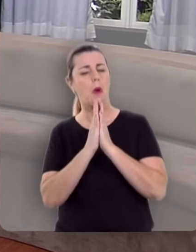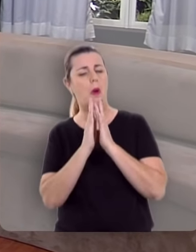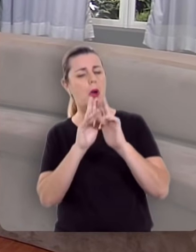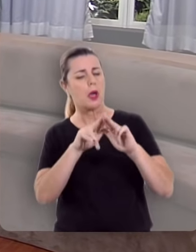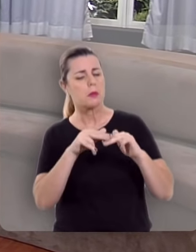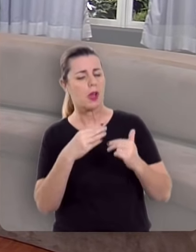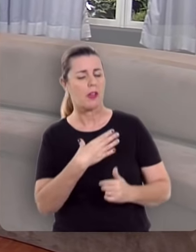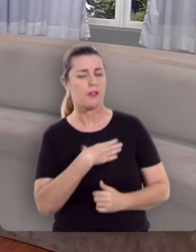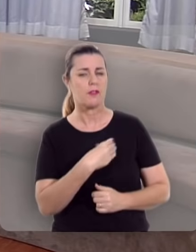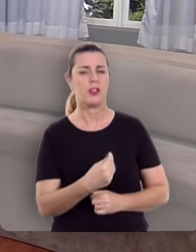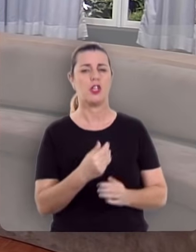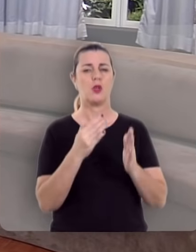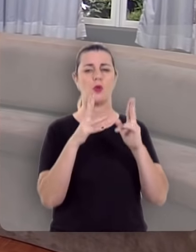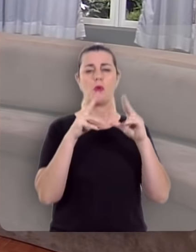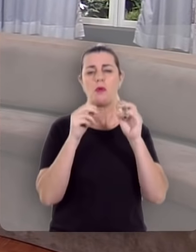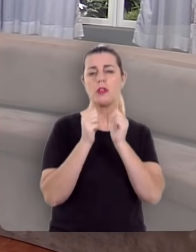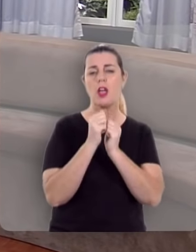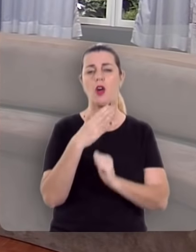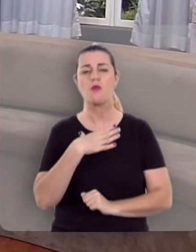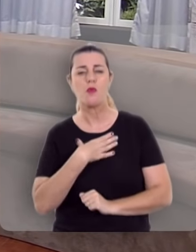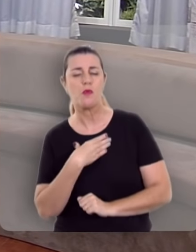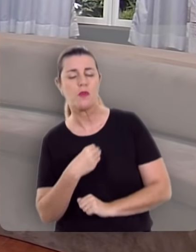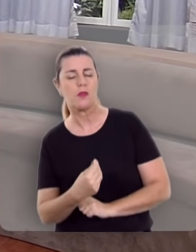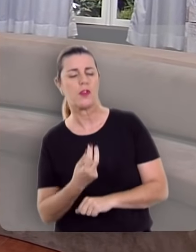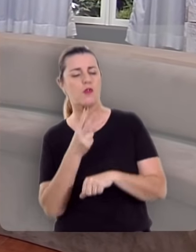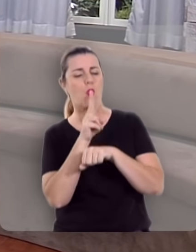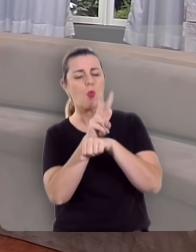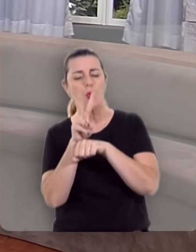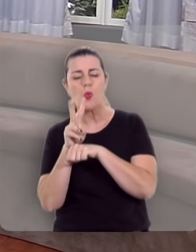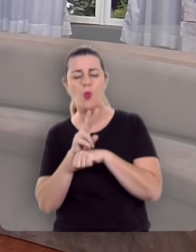Ao mesmo tempo, o homem mais piedoso da sua geração.